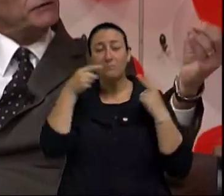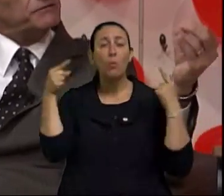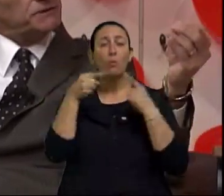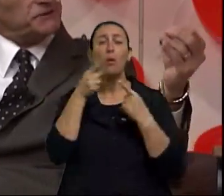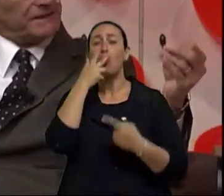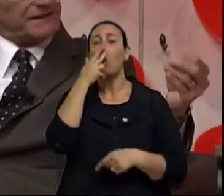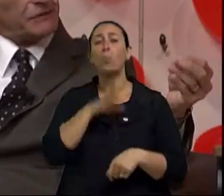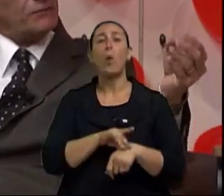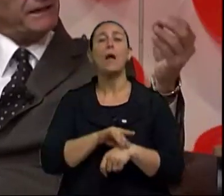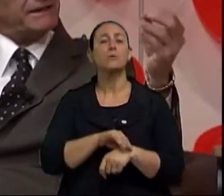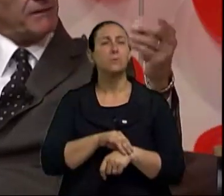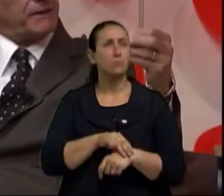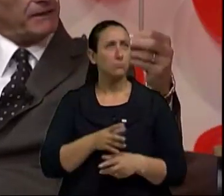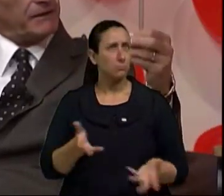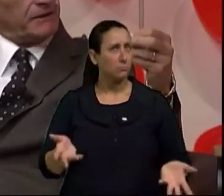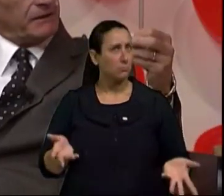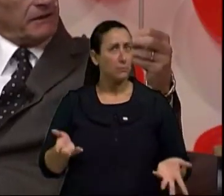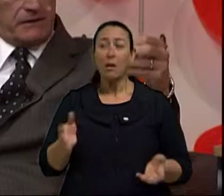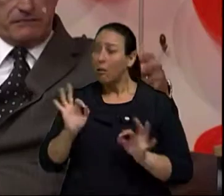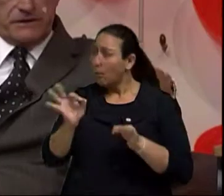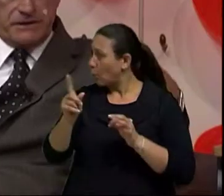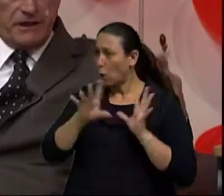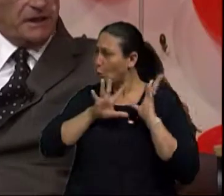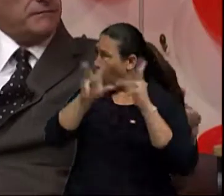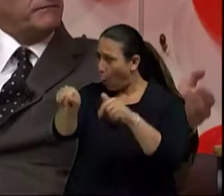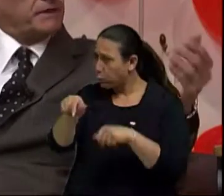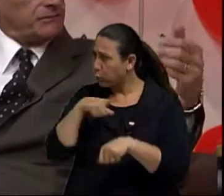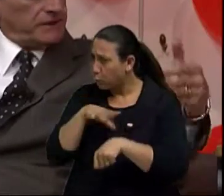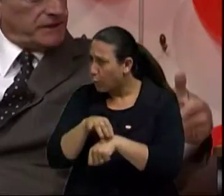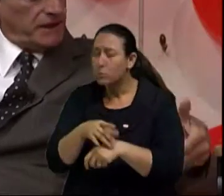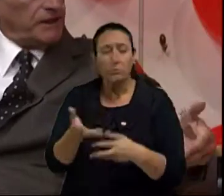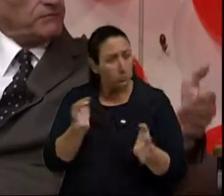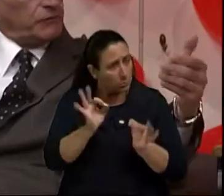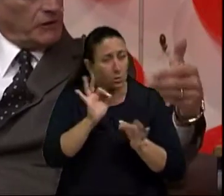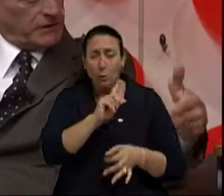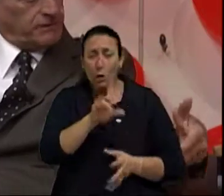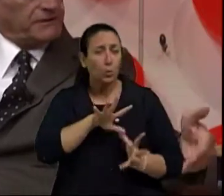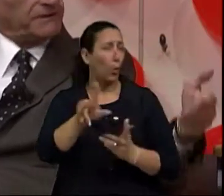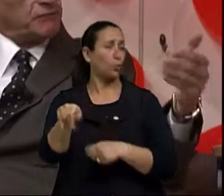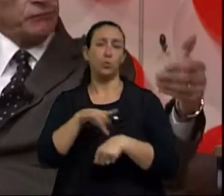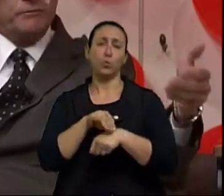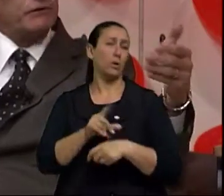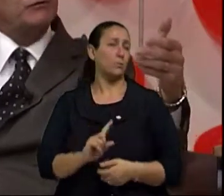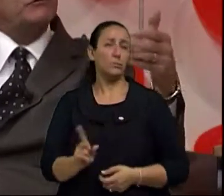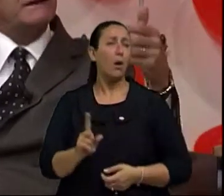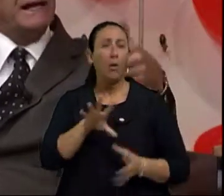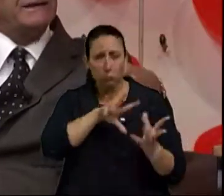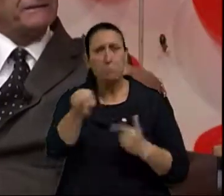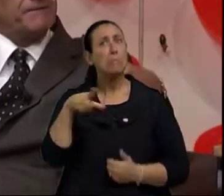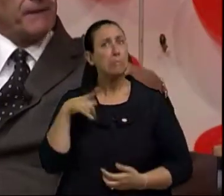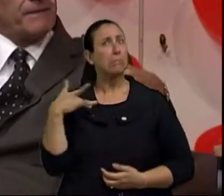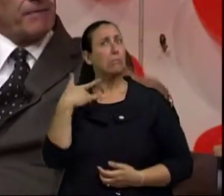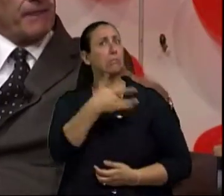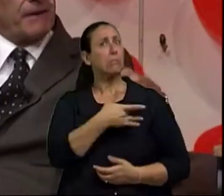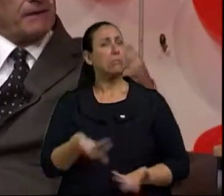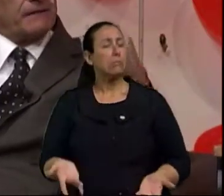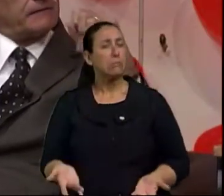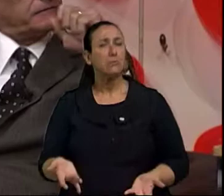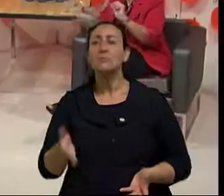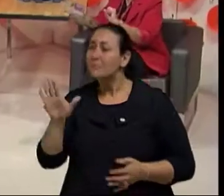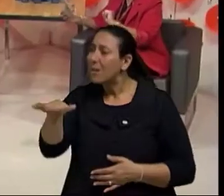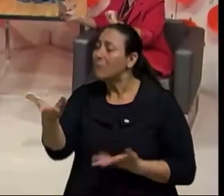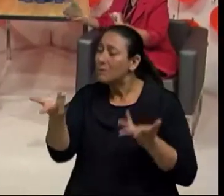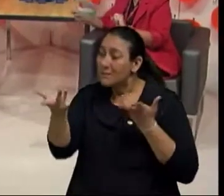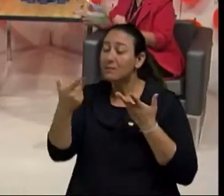não é sinônimo de doença, nem é só uma todos etapa. Os idosos têm doença. Imagina, e mesmo que tenha, repito, elas podem ser muito bem controladas. Mas aí eu quero